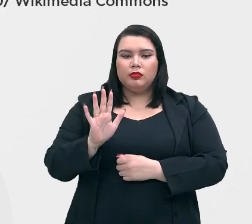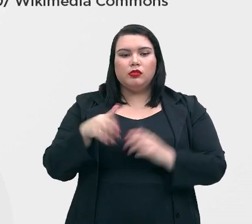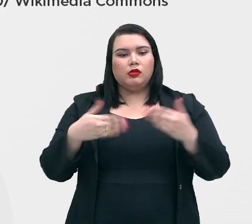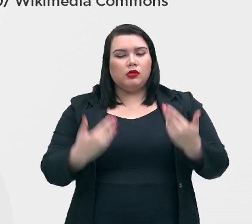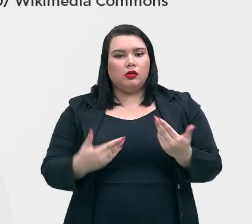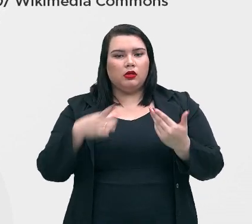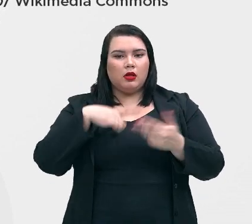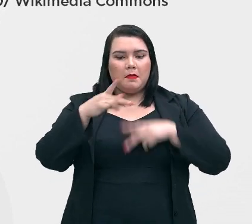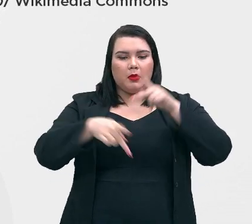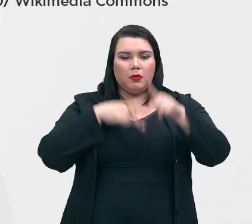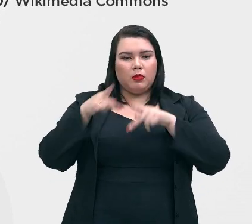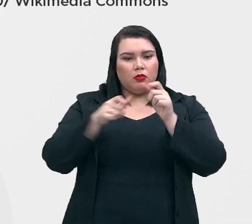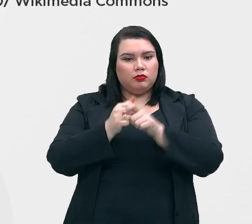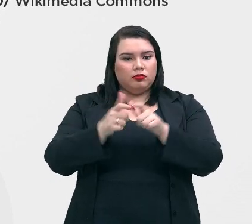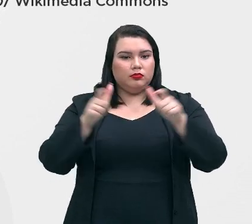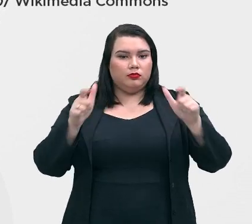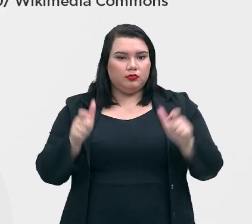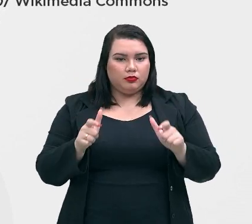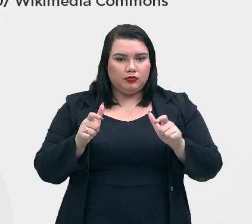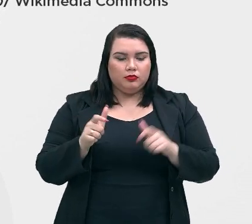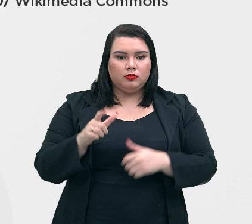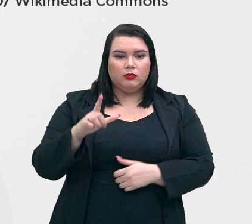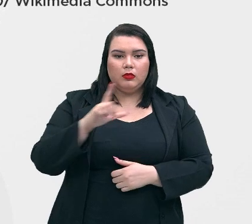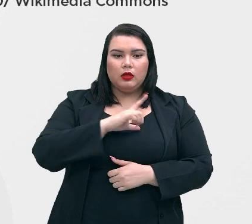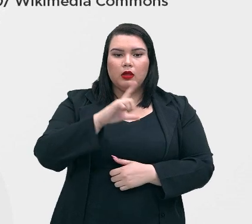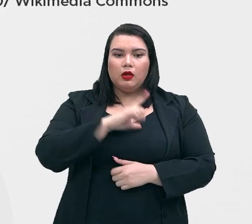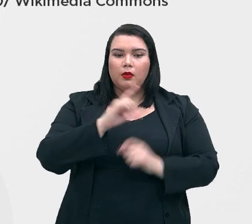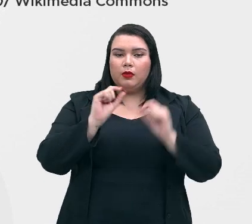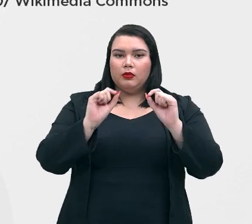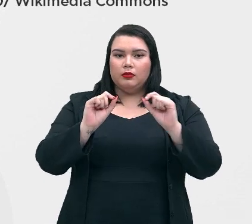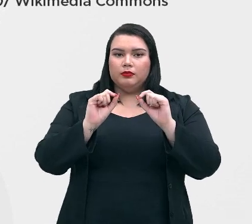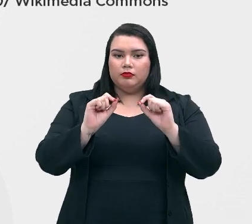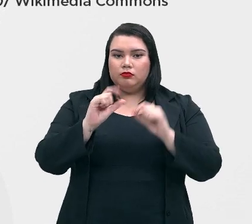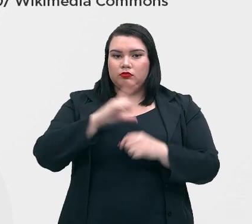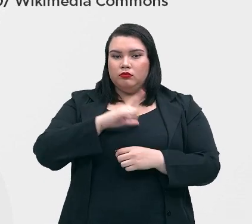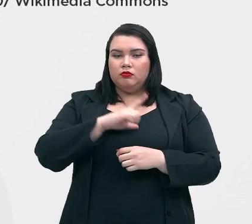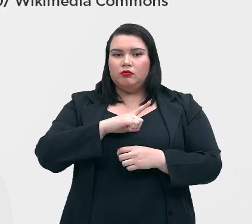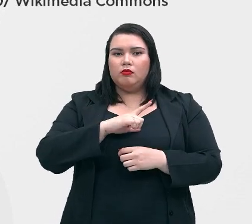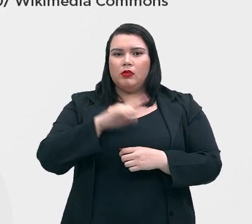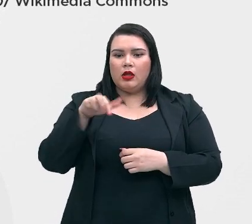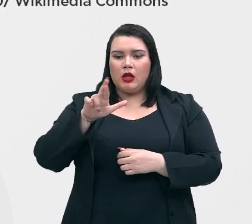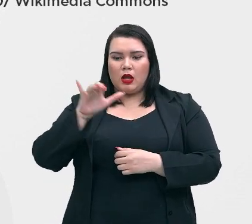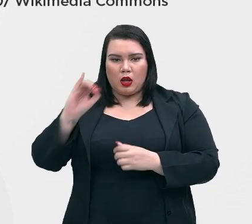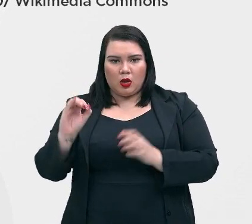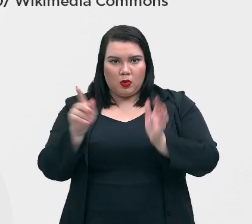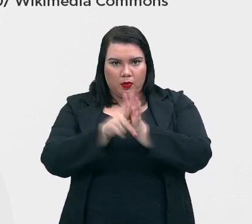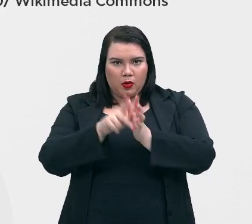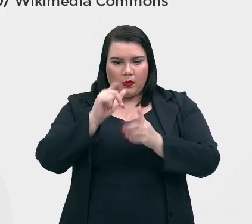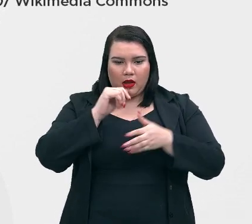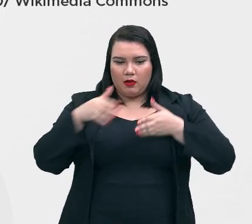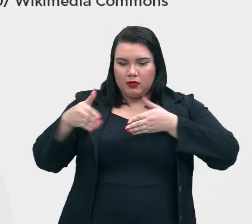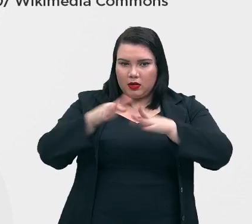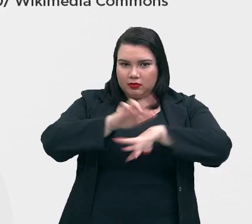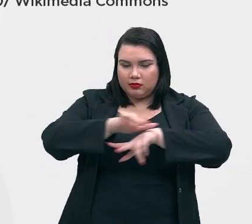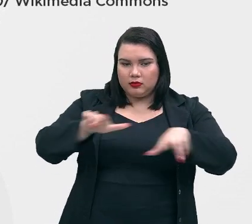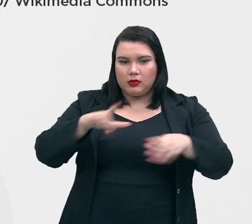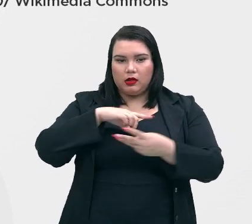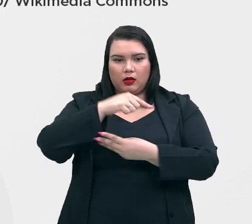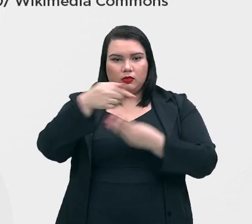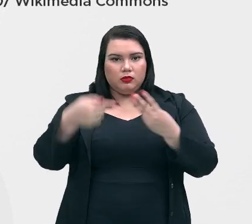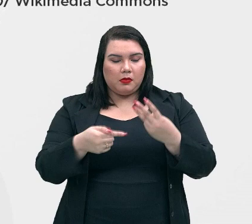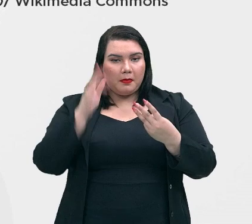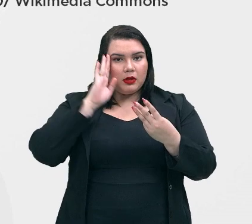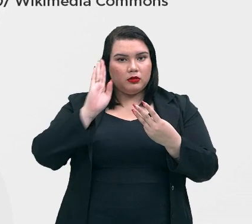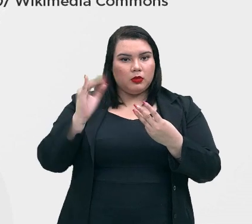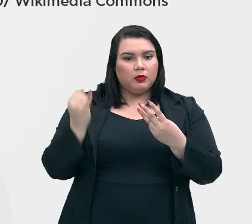muito populosa. Essa bacia do Rio da Prata ou Platina, também como é conhecida, gente, vai ser formada por 3